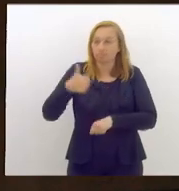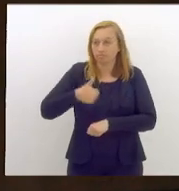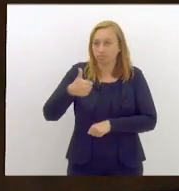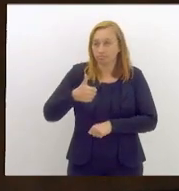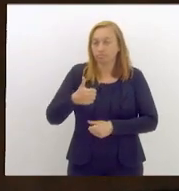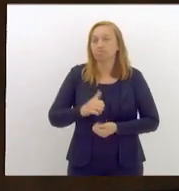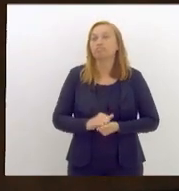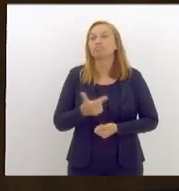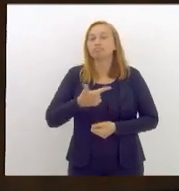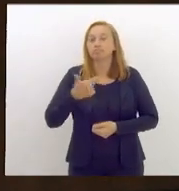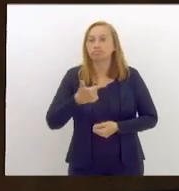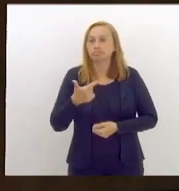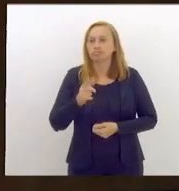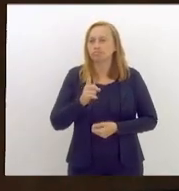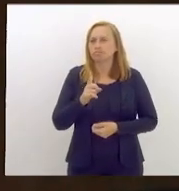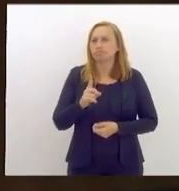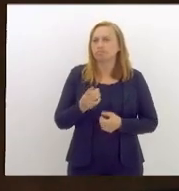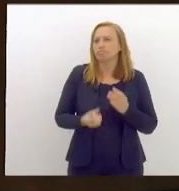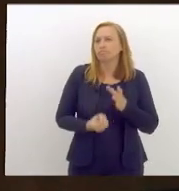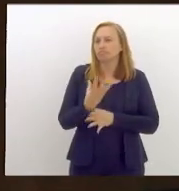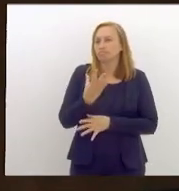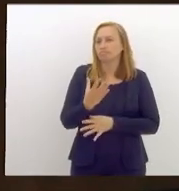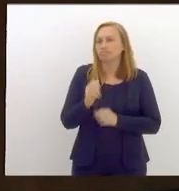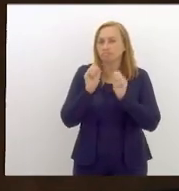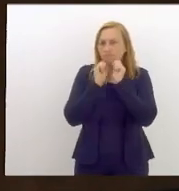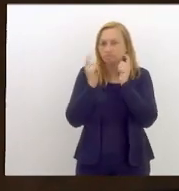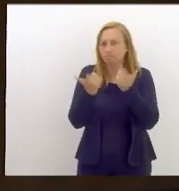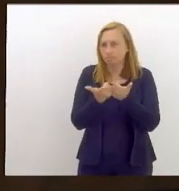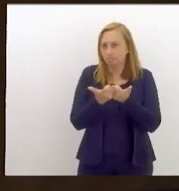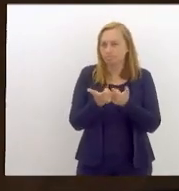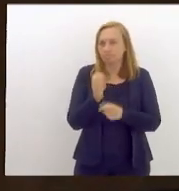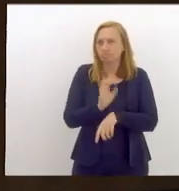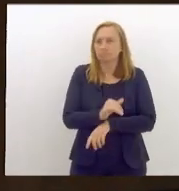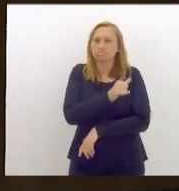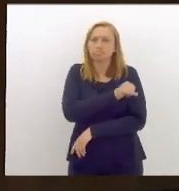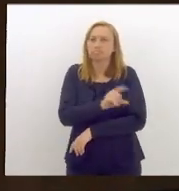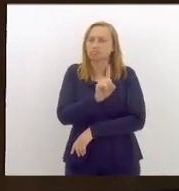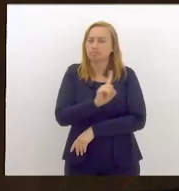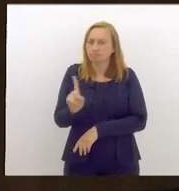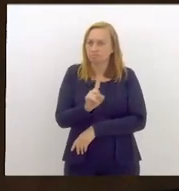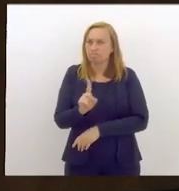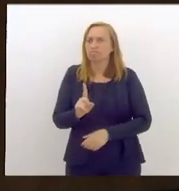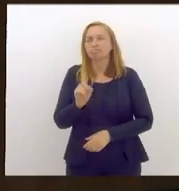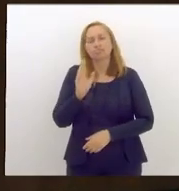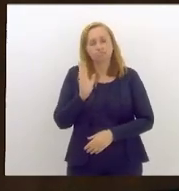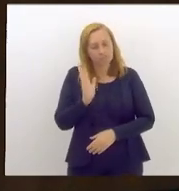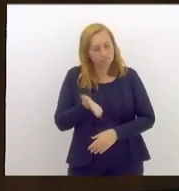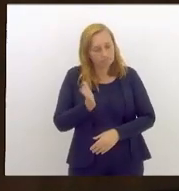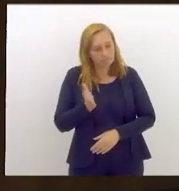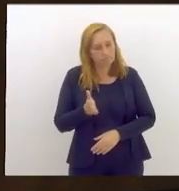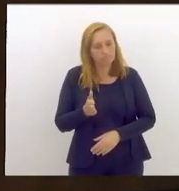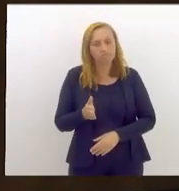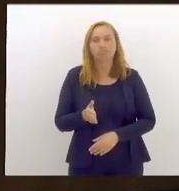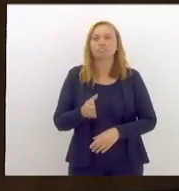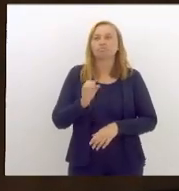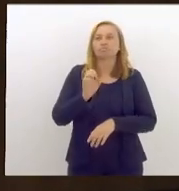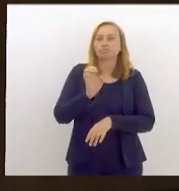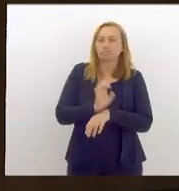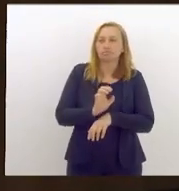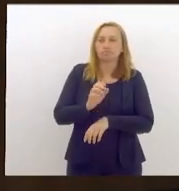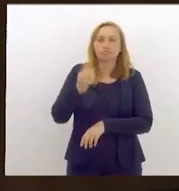ponto segundo não é uma criação da Assembleia Legislativa do Rio de Janeiro Isso já foi feito no estado do Paraná